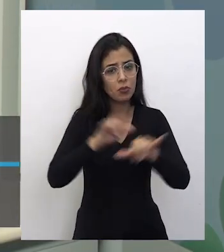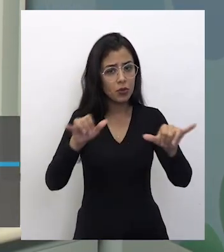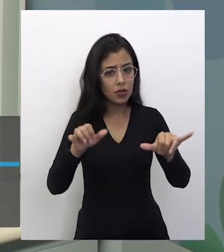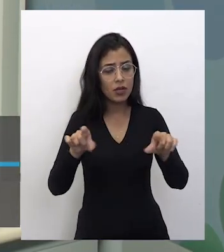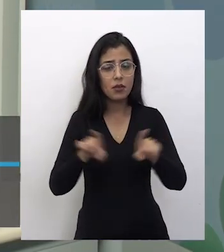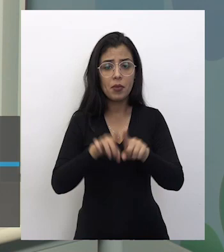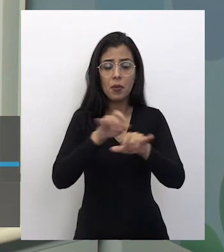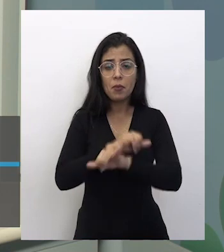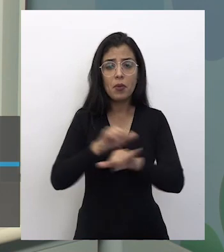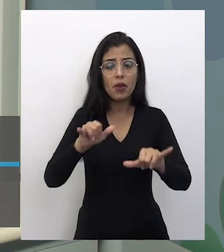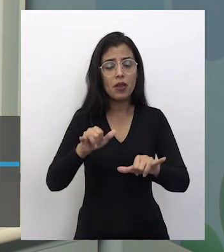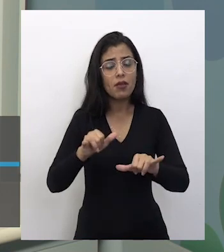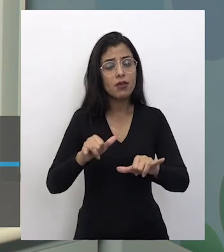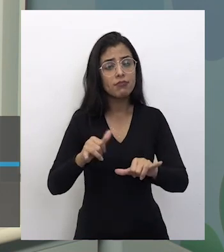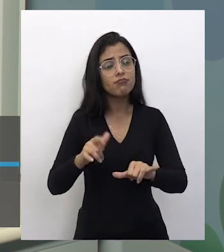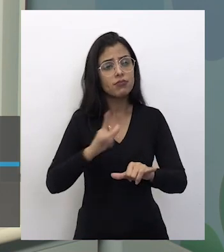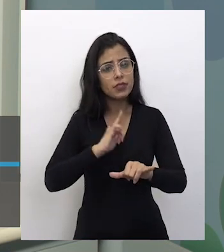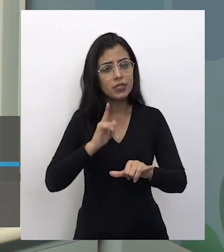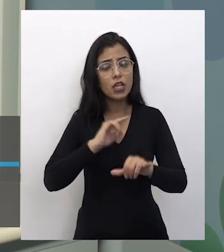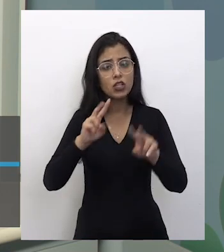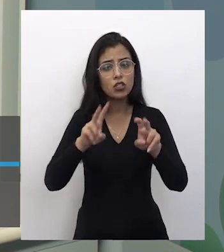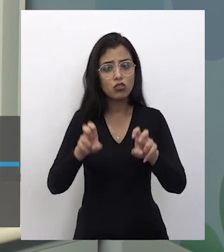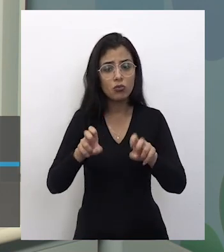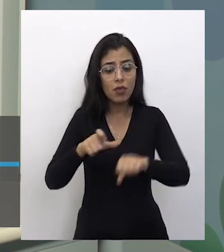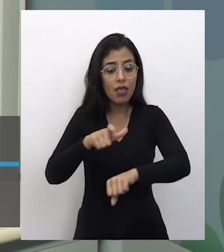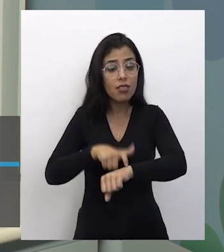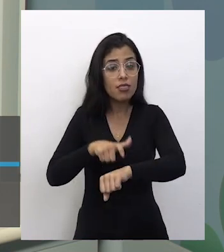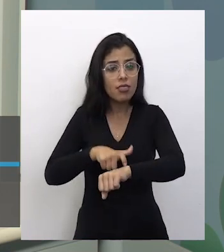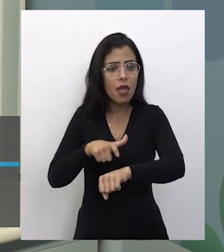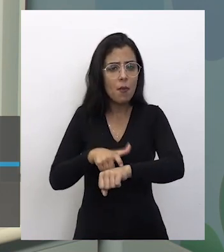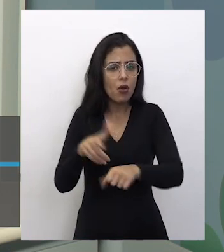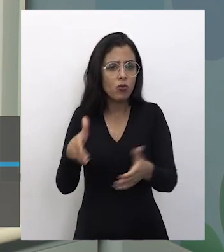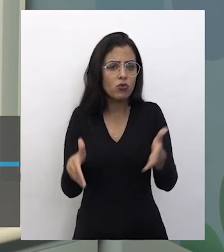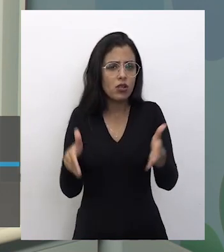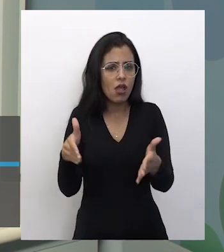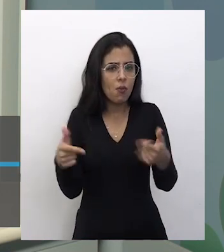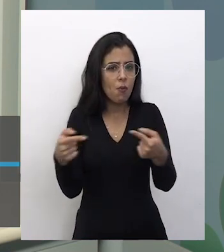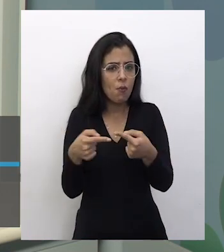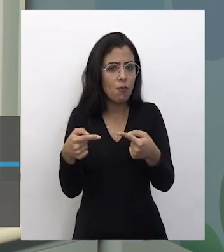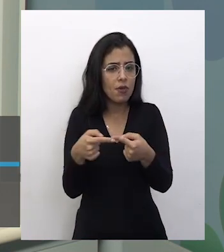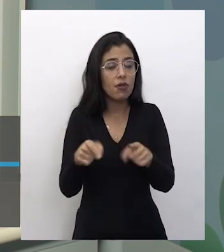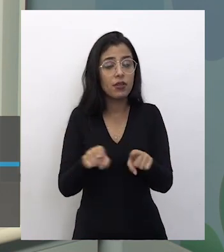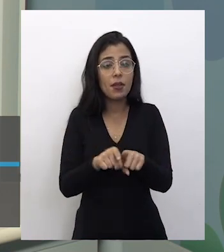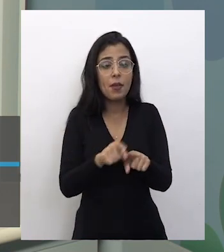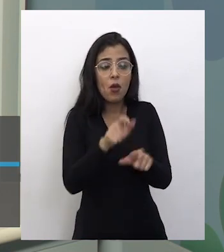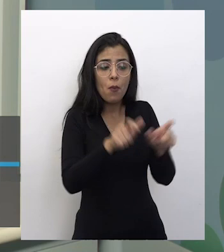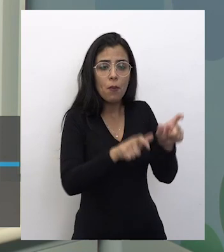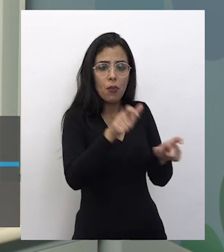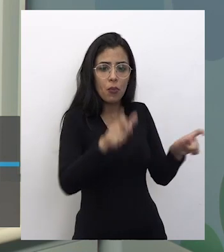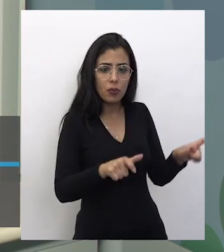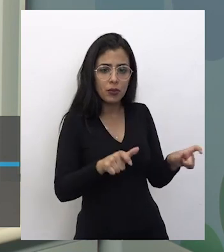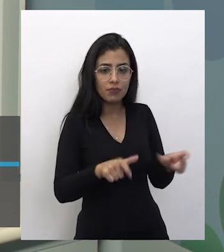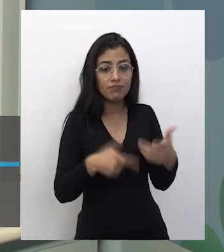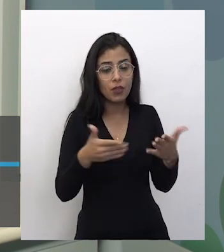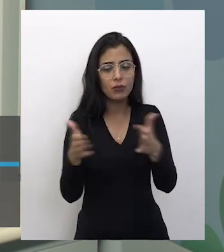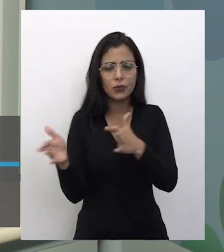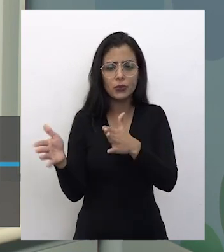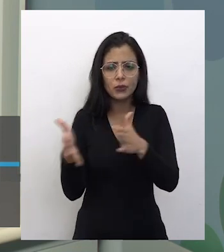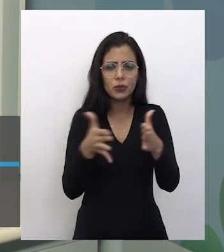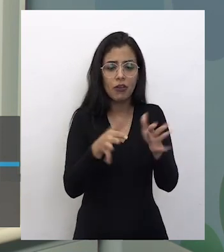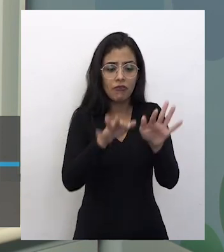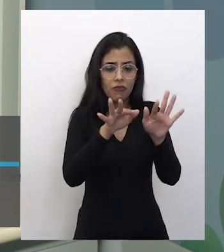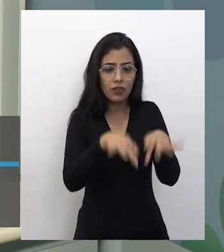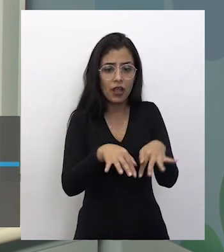a propaganda, normalmente, ela tem a questão temporal, né, do momento, o que é e para aquele público. E assim, nós já estamos finalizando e